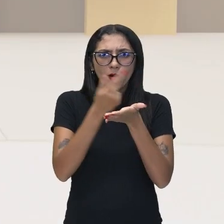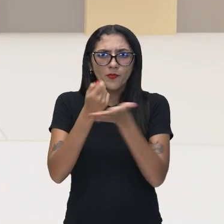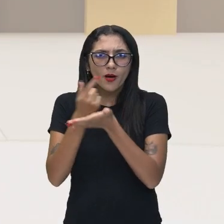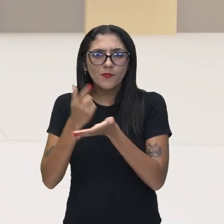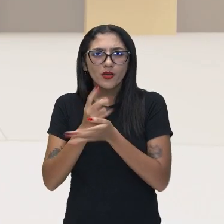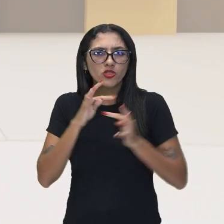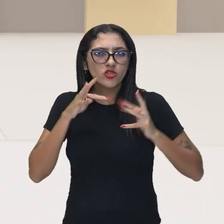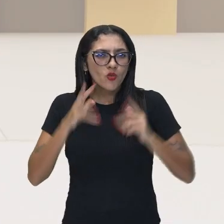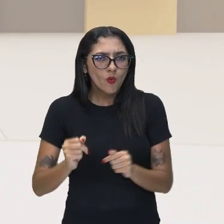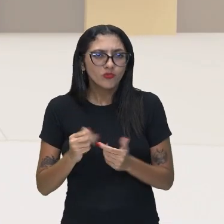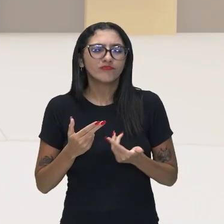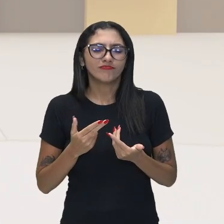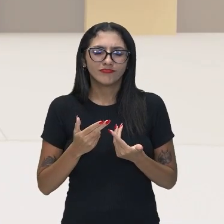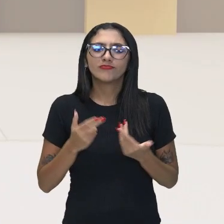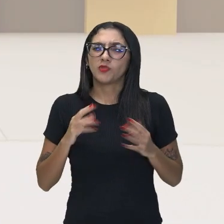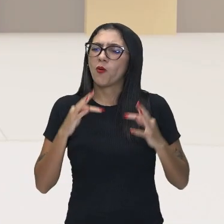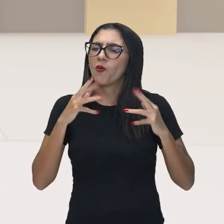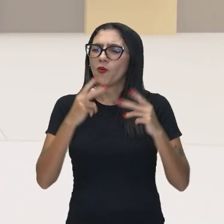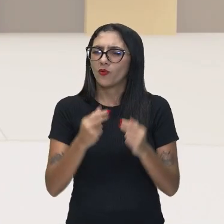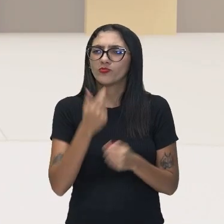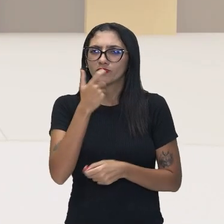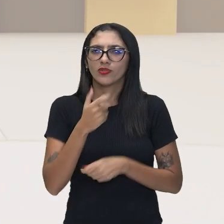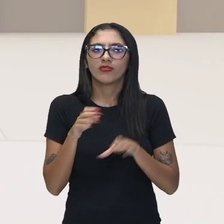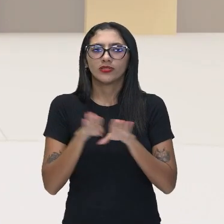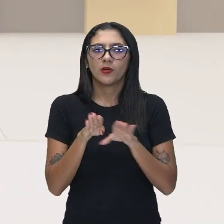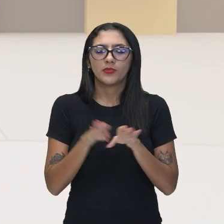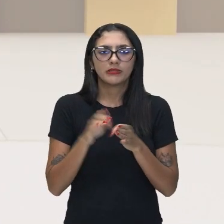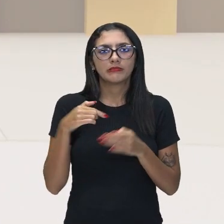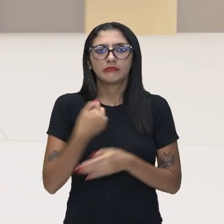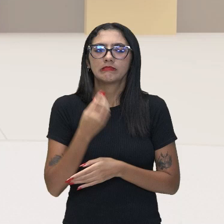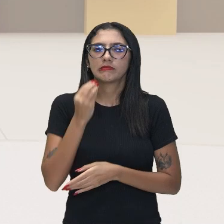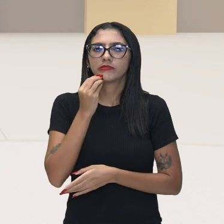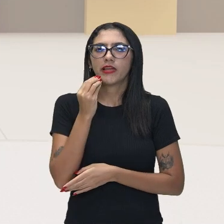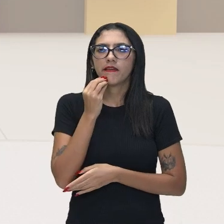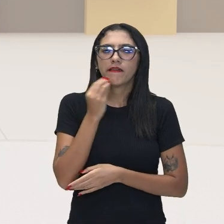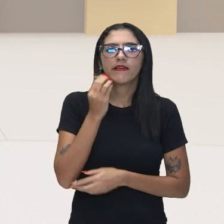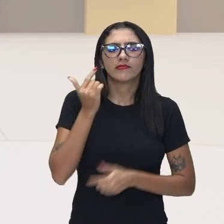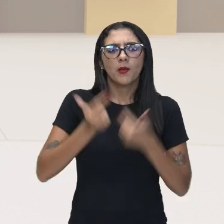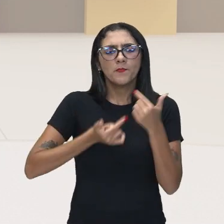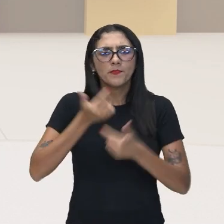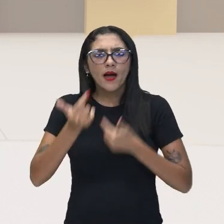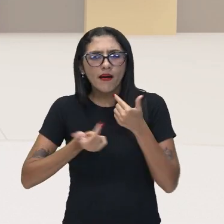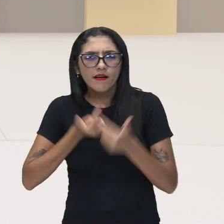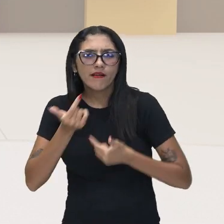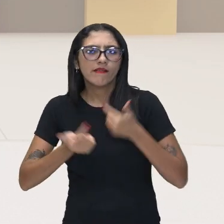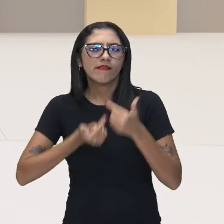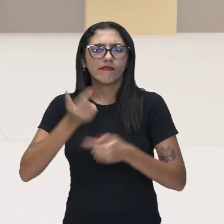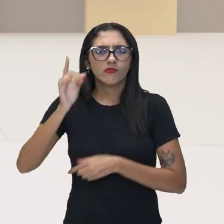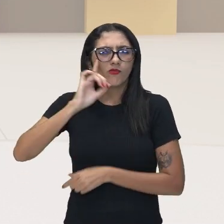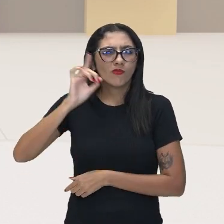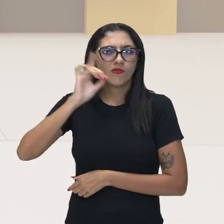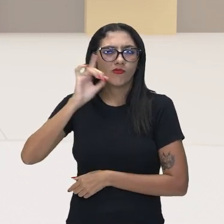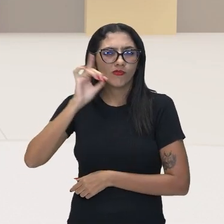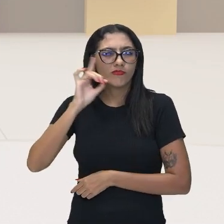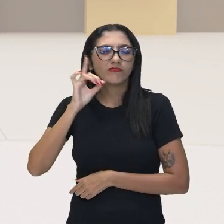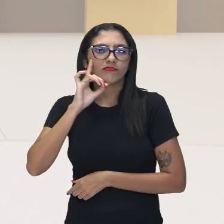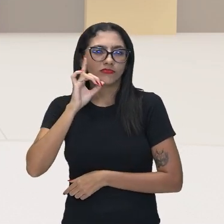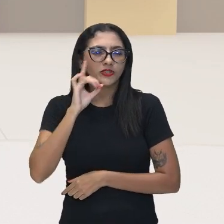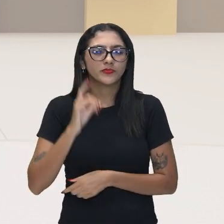um que quero, né? A gente tenta aqui correr atrás, a gente trabalha bastante, né? E tentamos